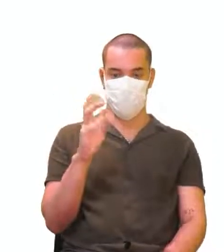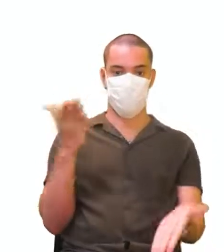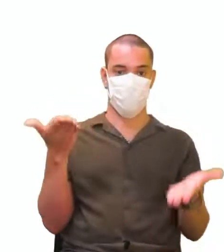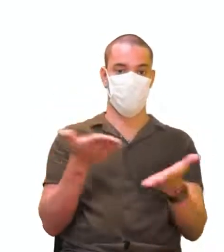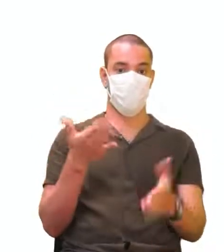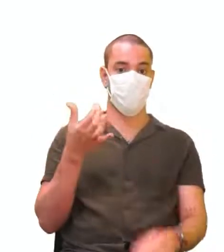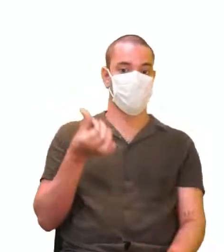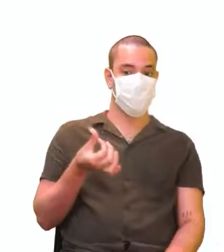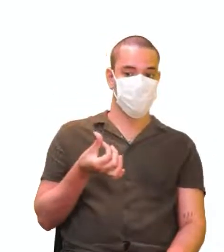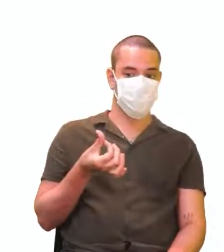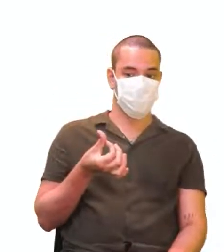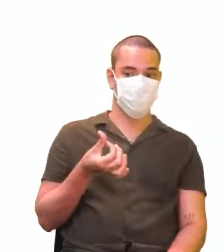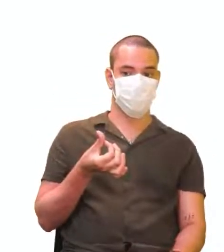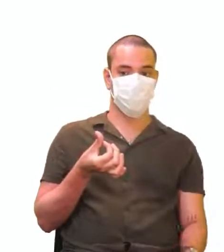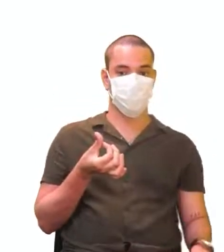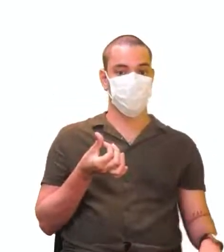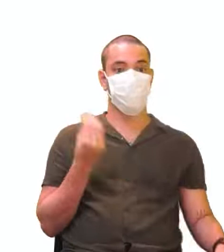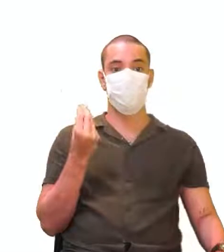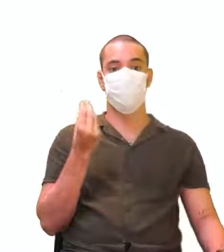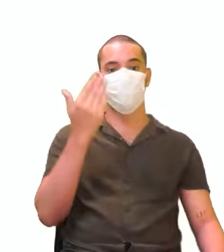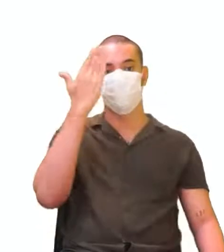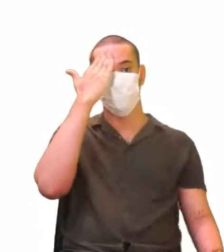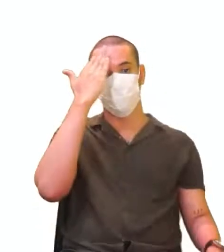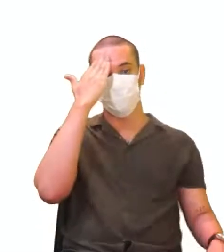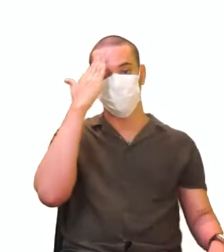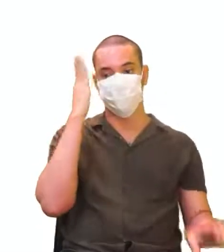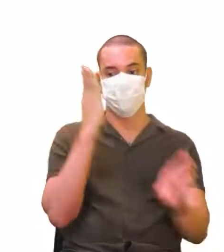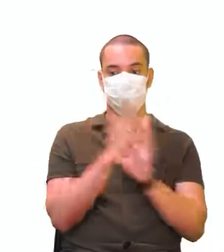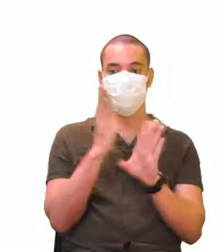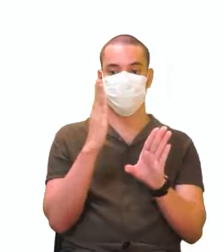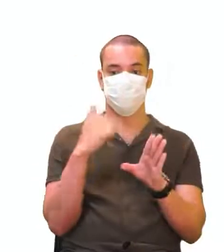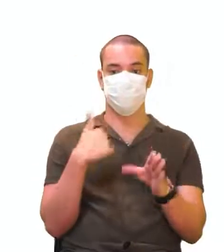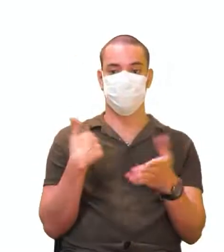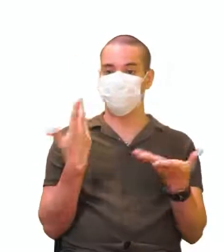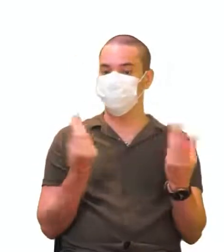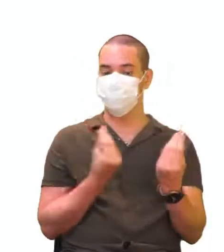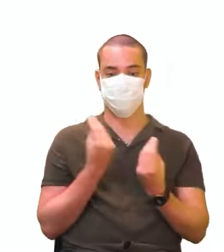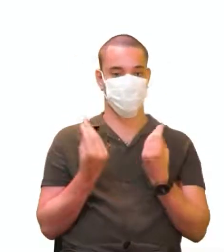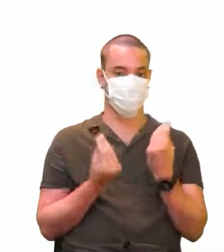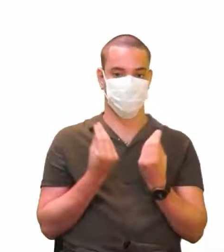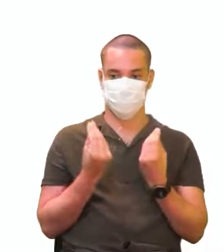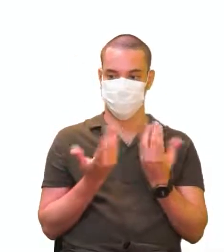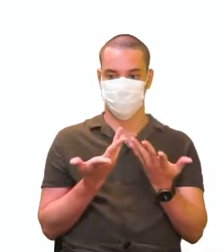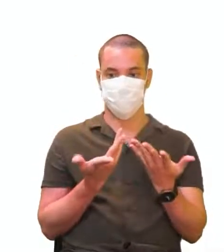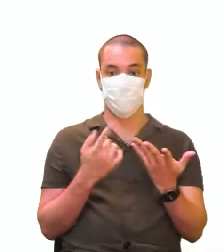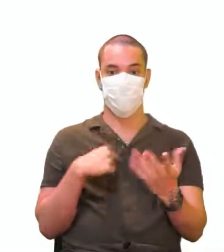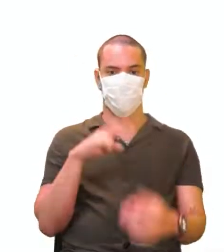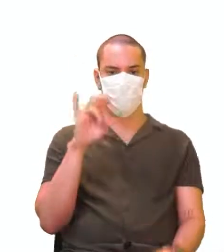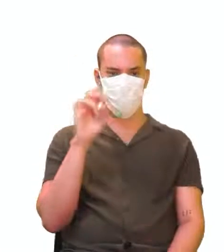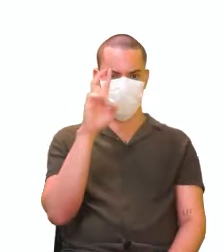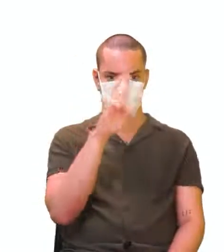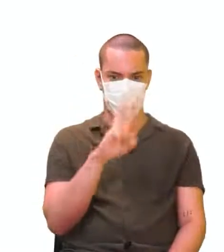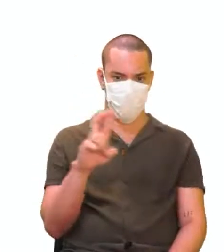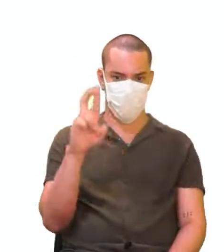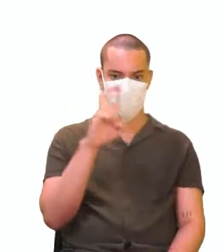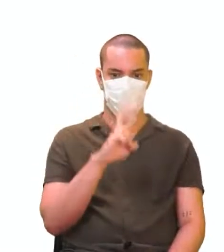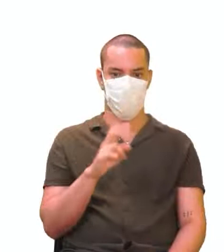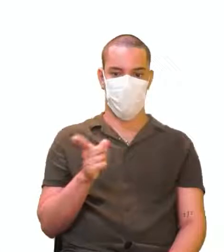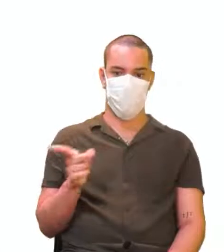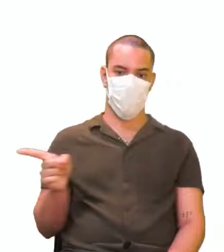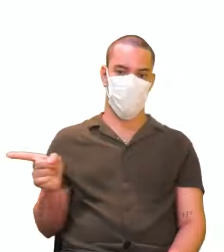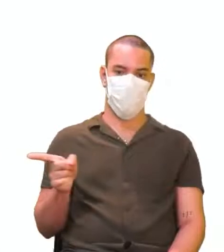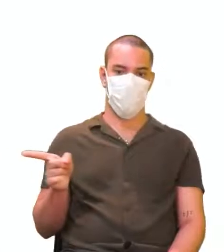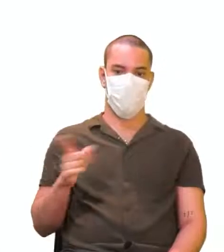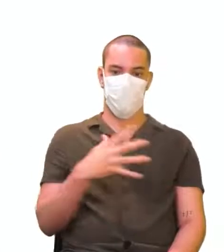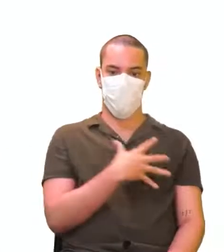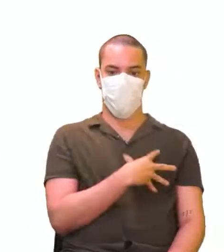o indivíduo 6. Como é que eu vou descobrir, que é o que eu estou querendo saber? Eu vou observar os seus filhos.